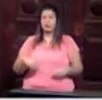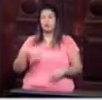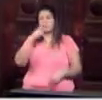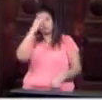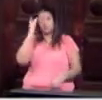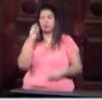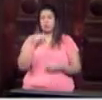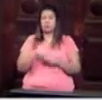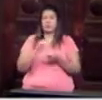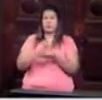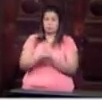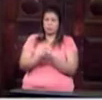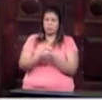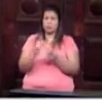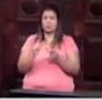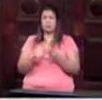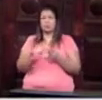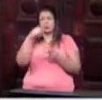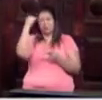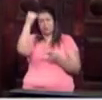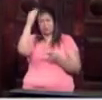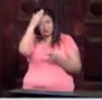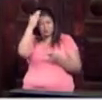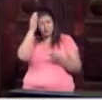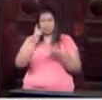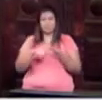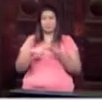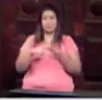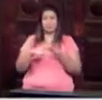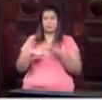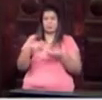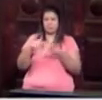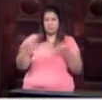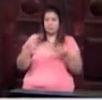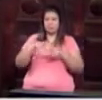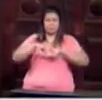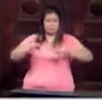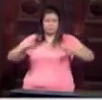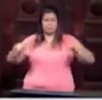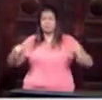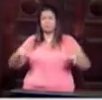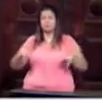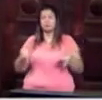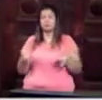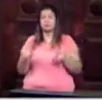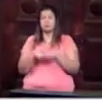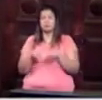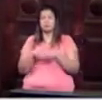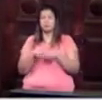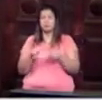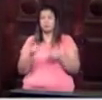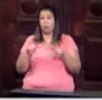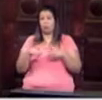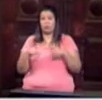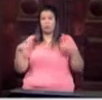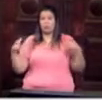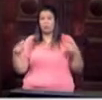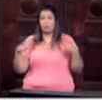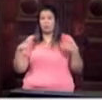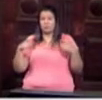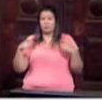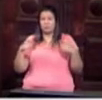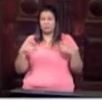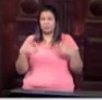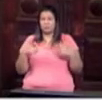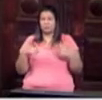cabe shampoo, cabe absorvente higiênico, cabe um monte de coisa. Então, é outro elemento novo e amplo